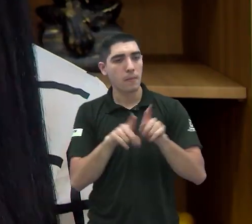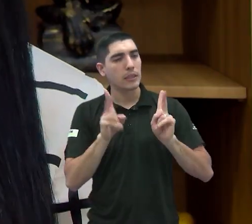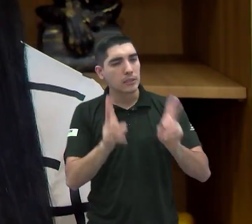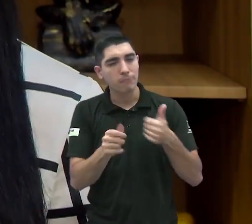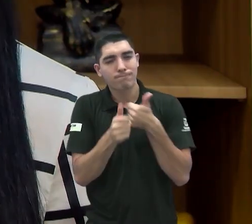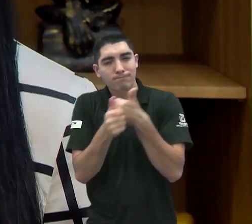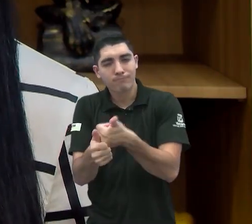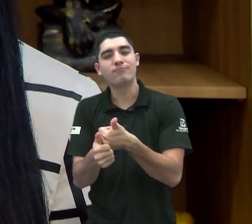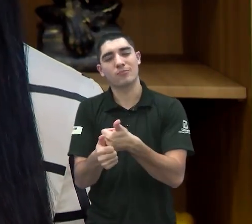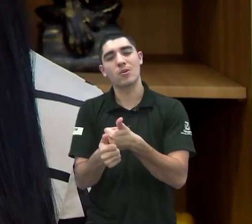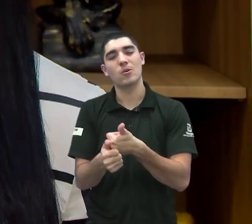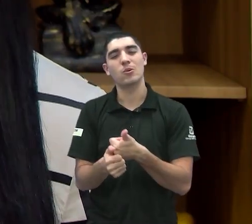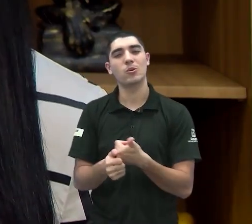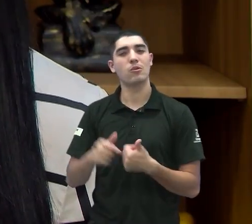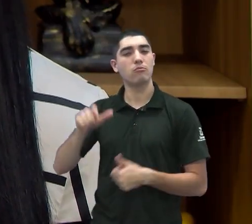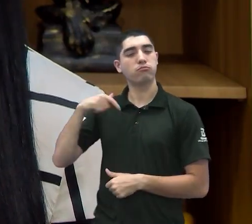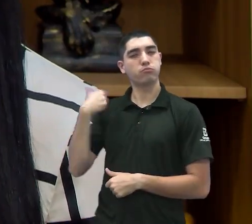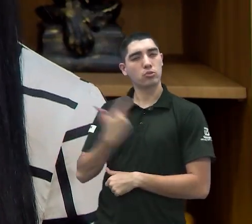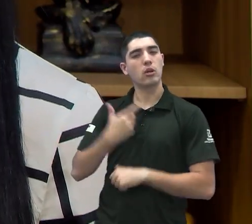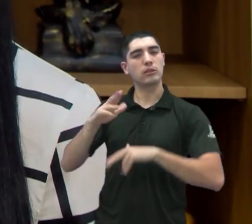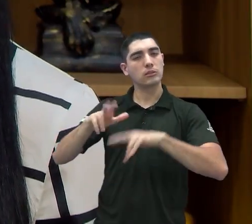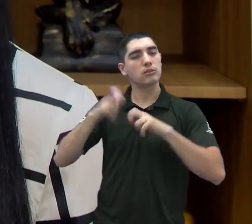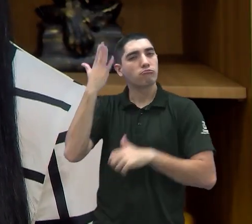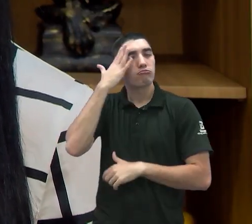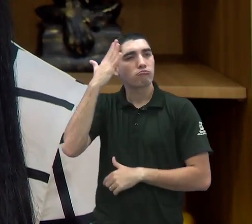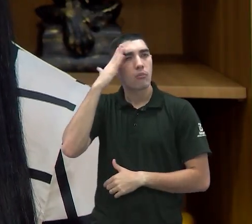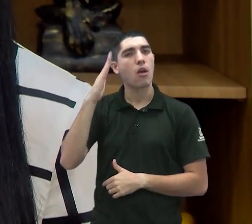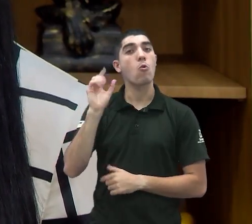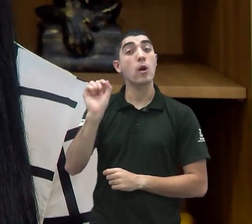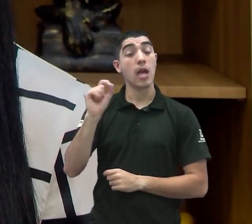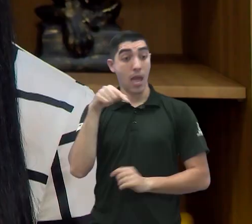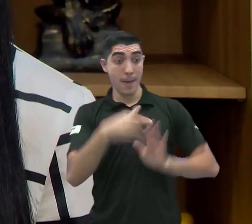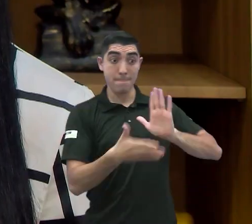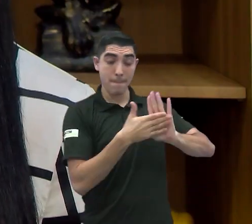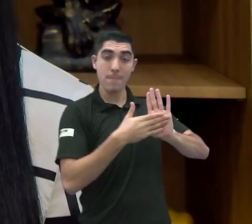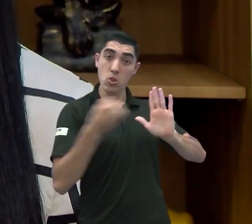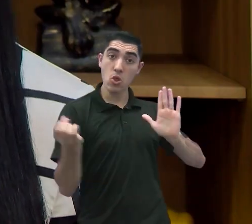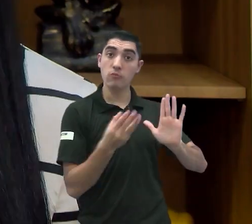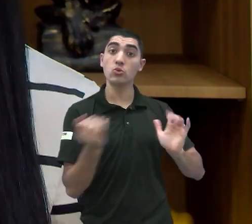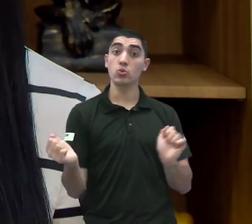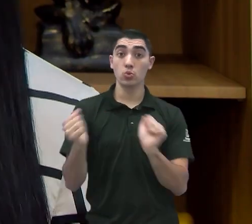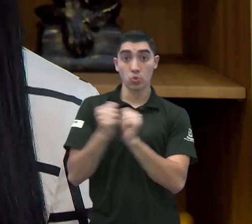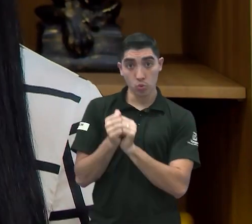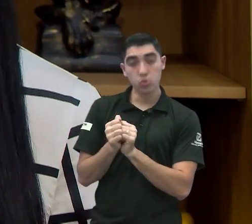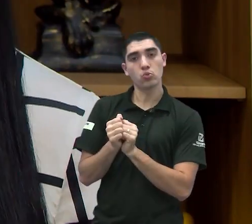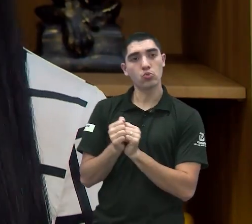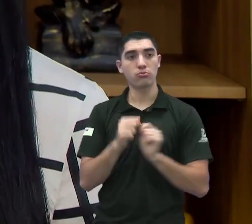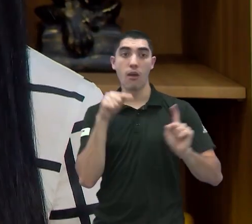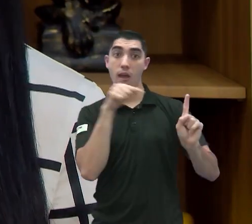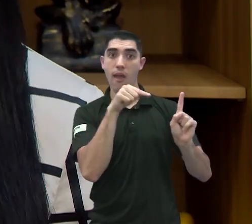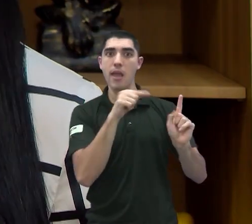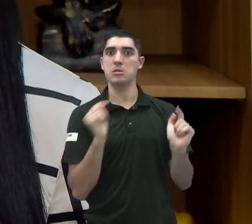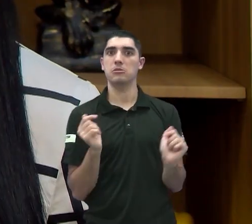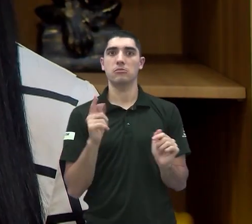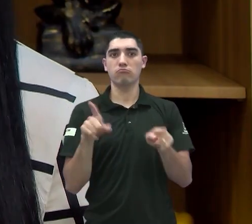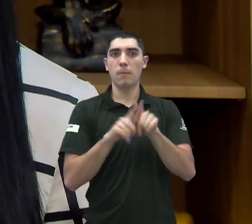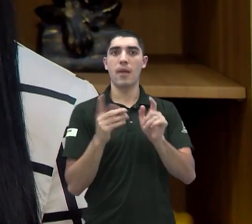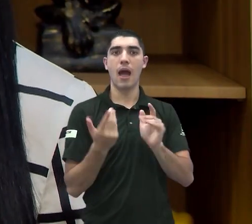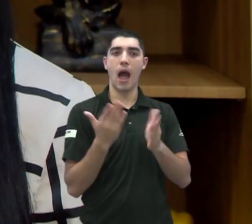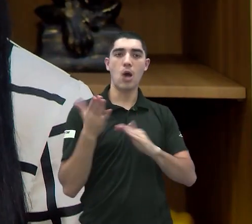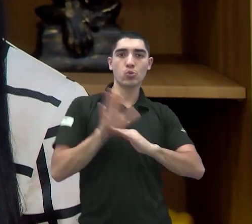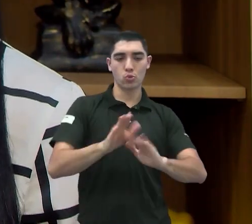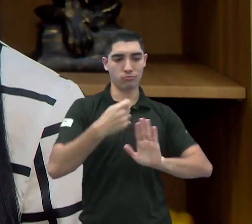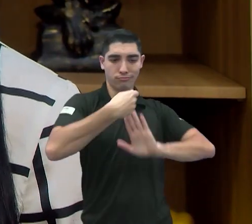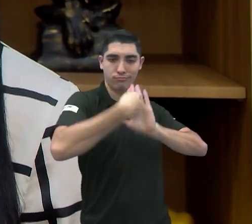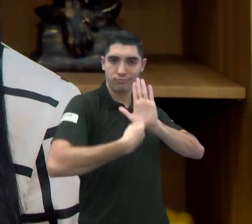nessa proximidade com o nosso brilhante Osiris Silva, né, nós entendemos que era importante apresentar essa propositura, que foi escrita, inclusive, junto com ele. E por